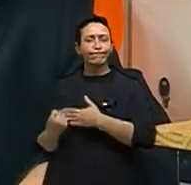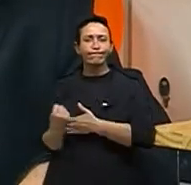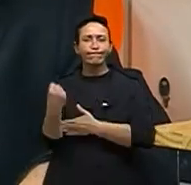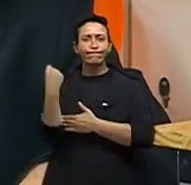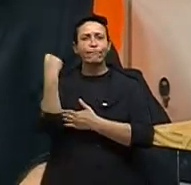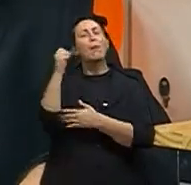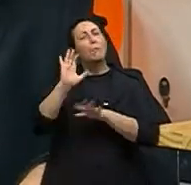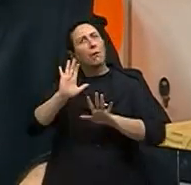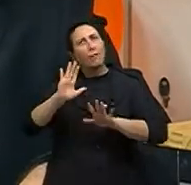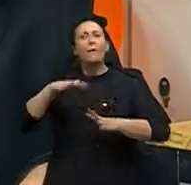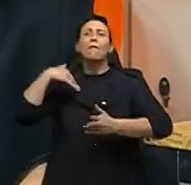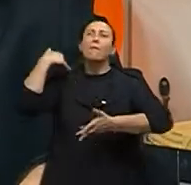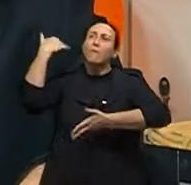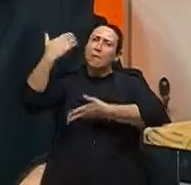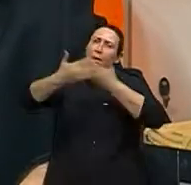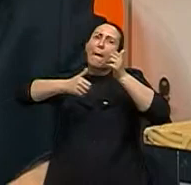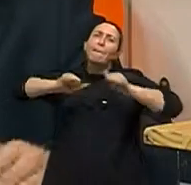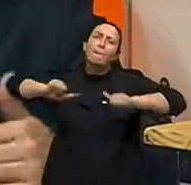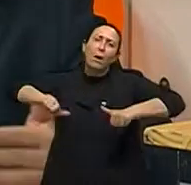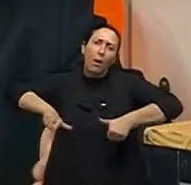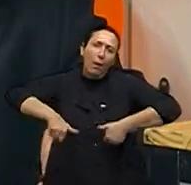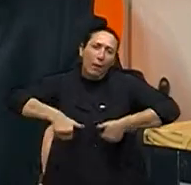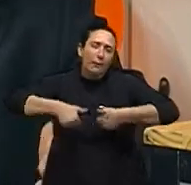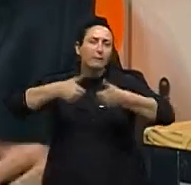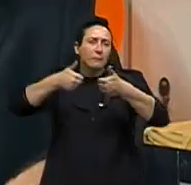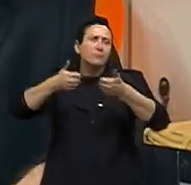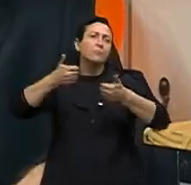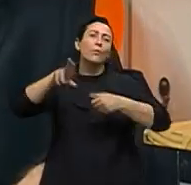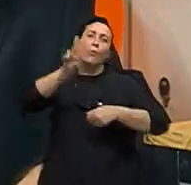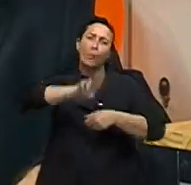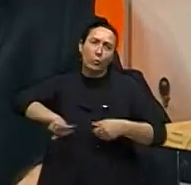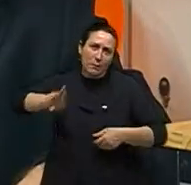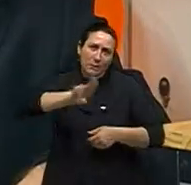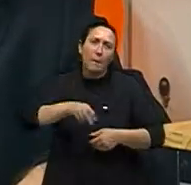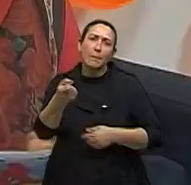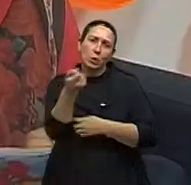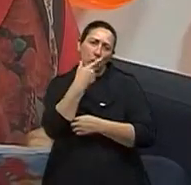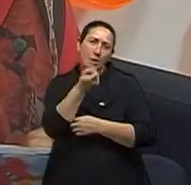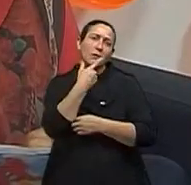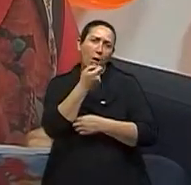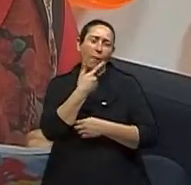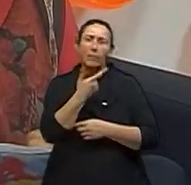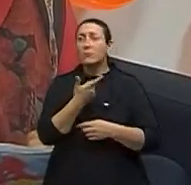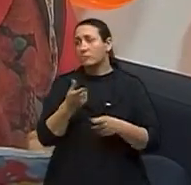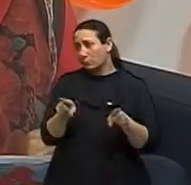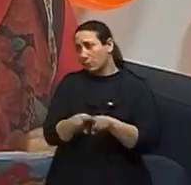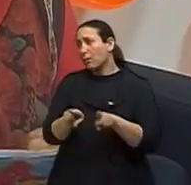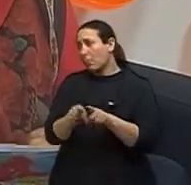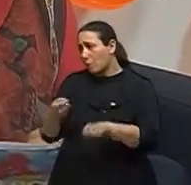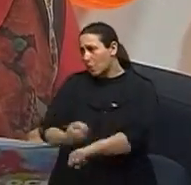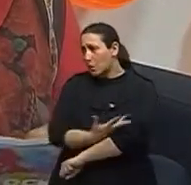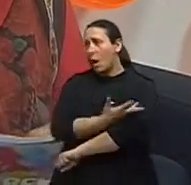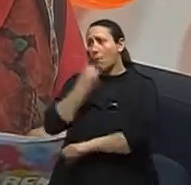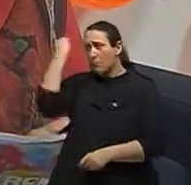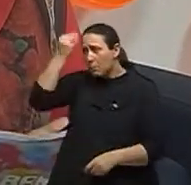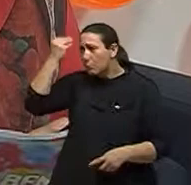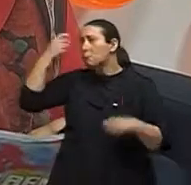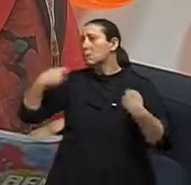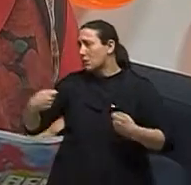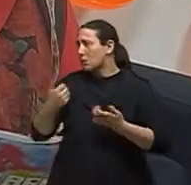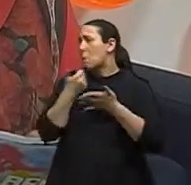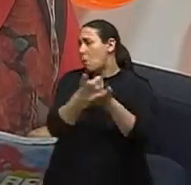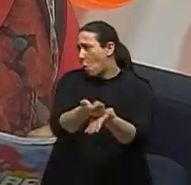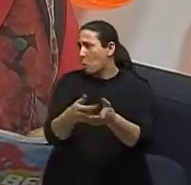passar do tempo tá E e com o uso de medicações E também o emocional equilibrado porque pega muito emocional